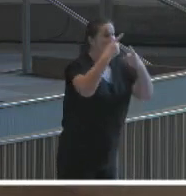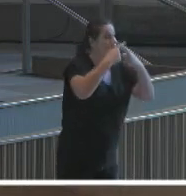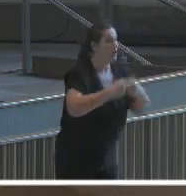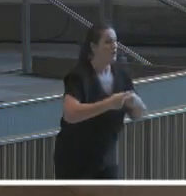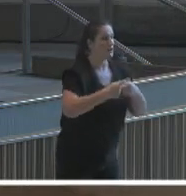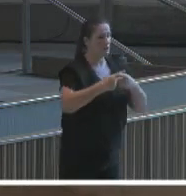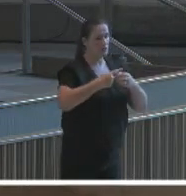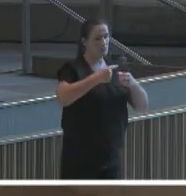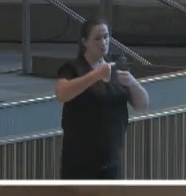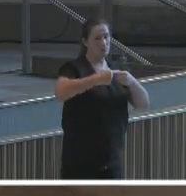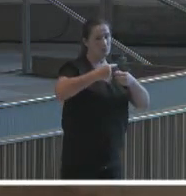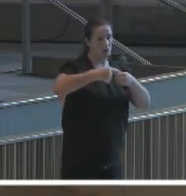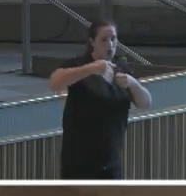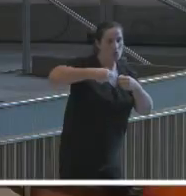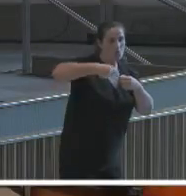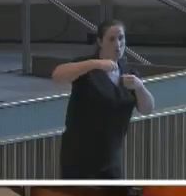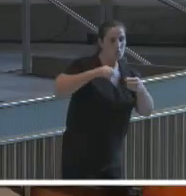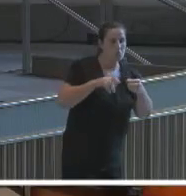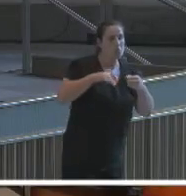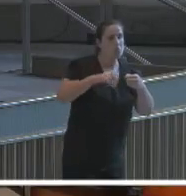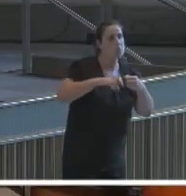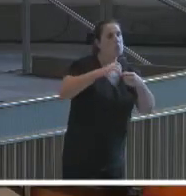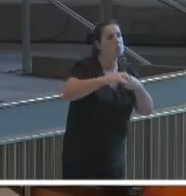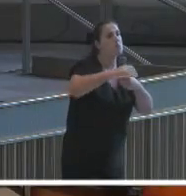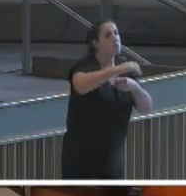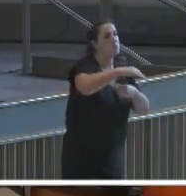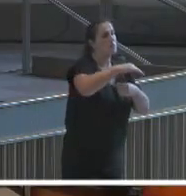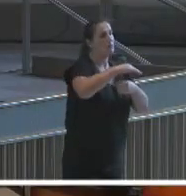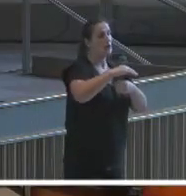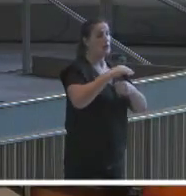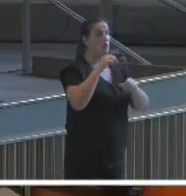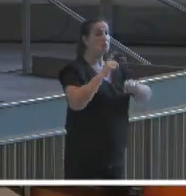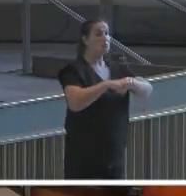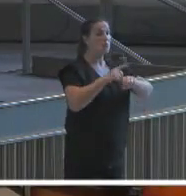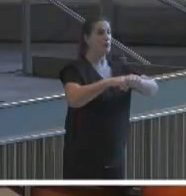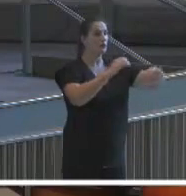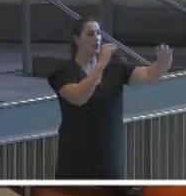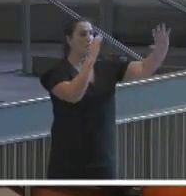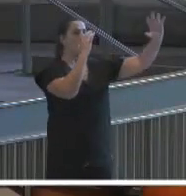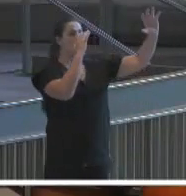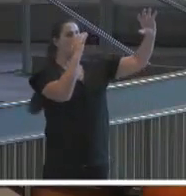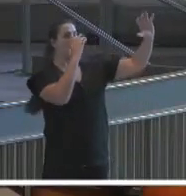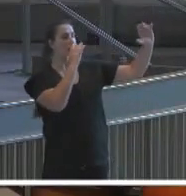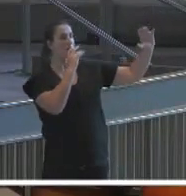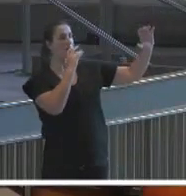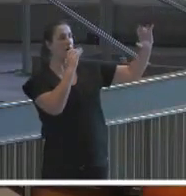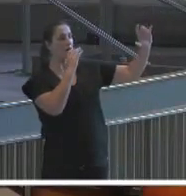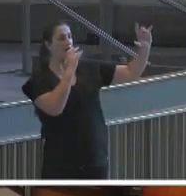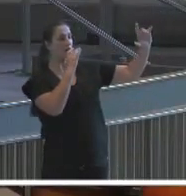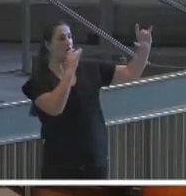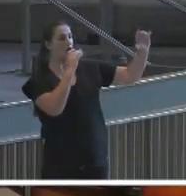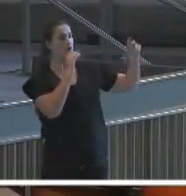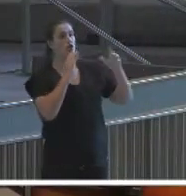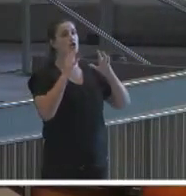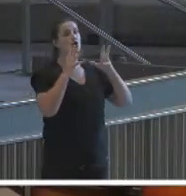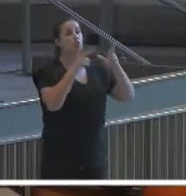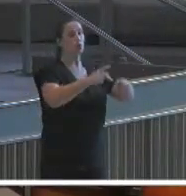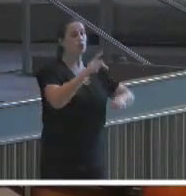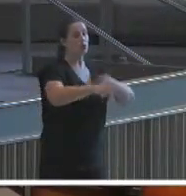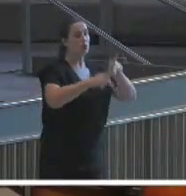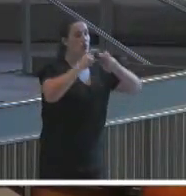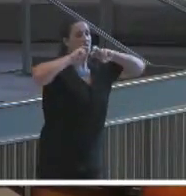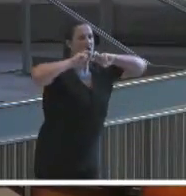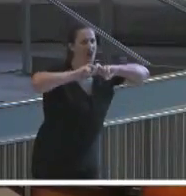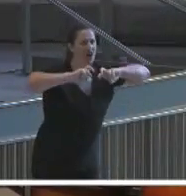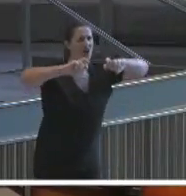e quando a trombeta dos sacerdotes soasse, todo o povo gritaria,